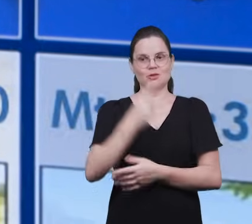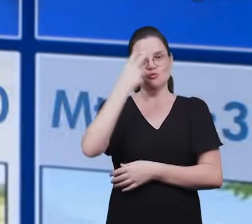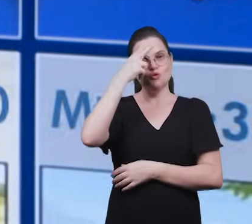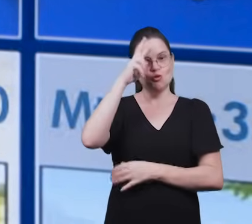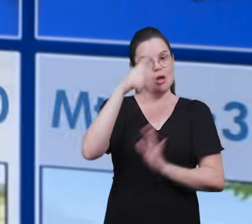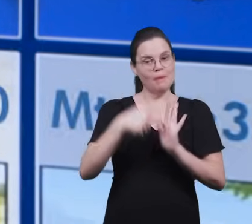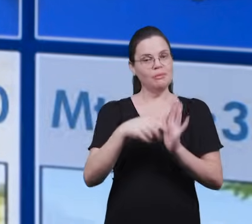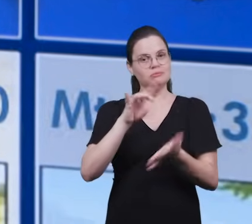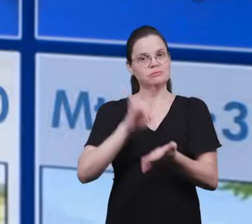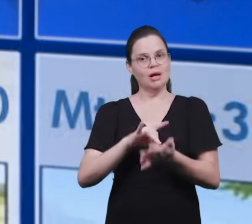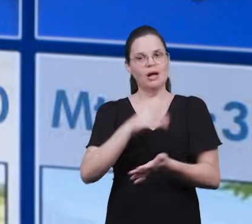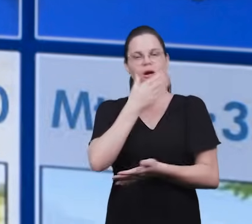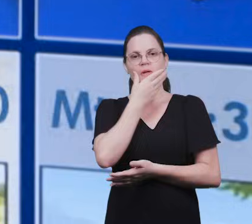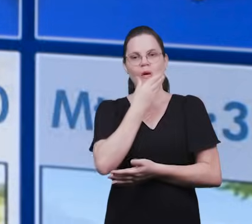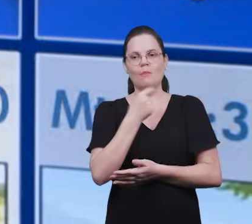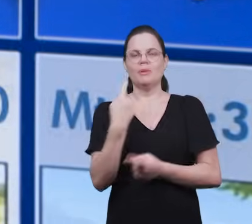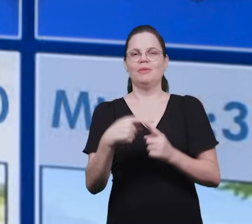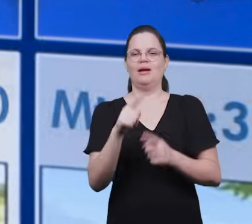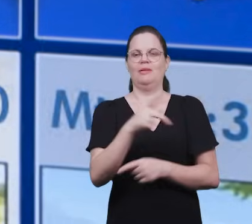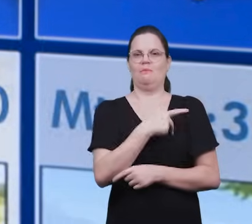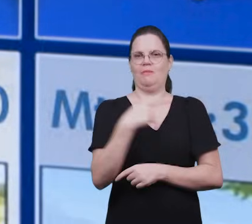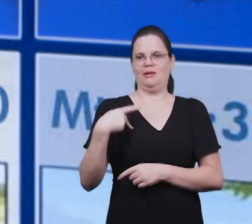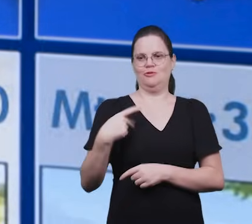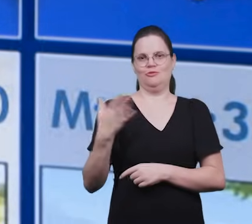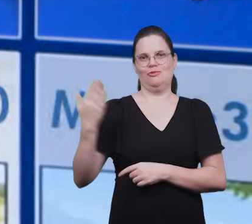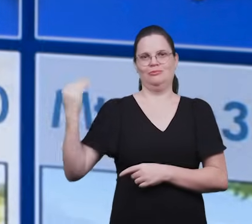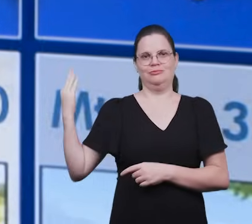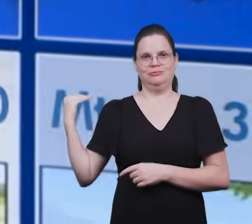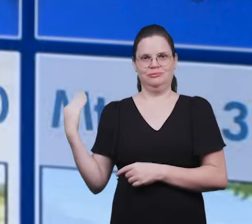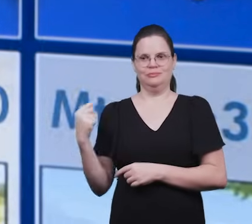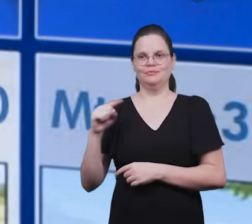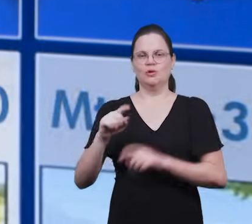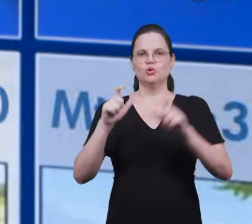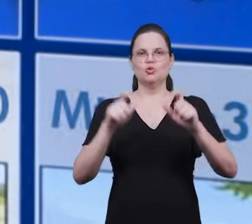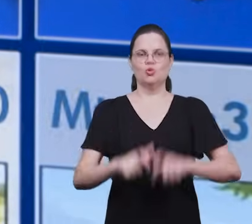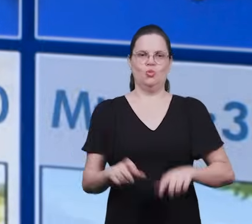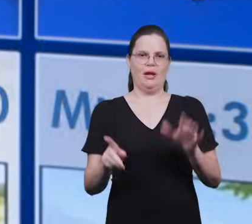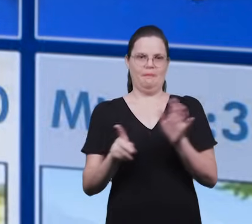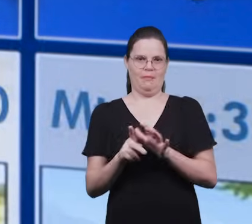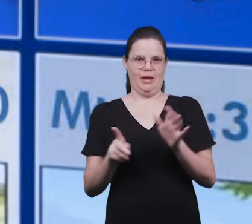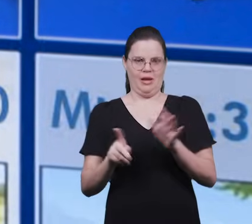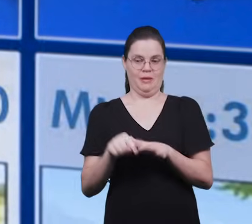era um bispo, um pastor, né, de Pérgamo,